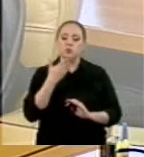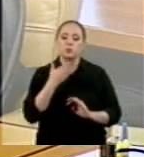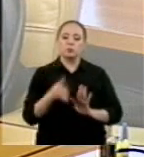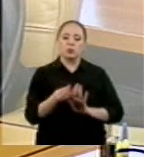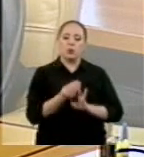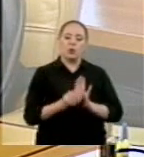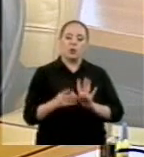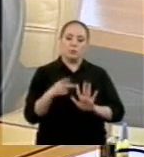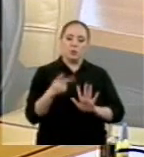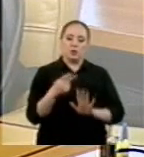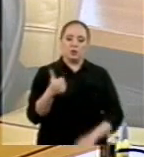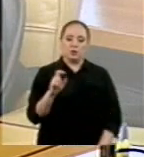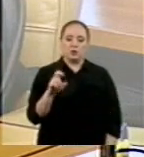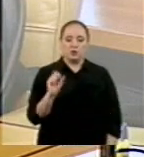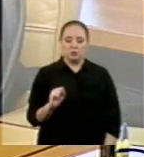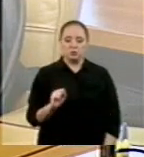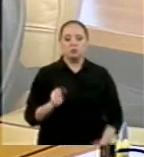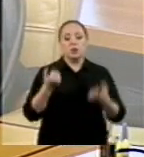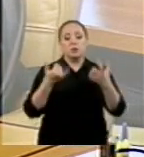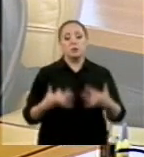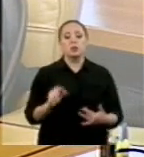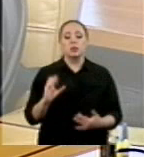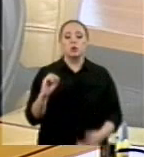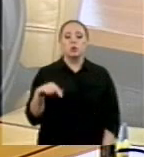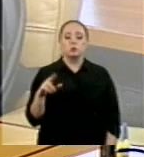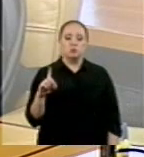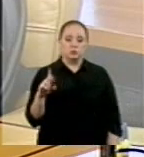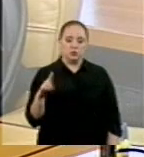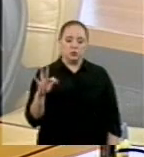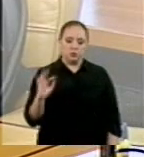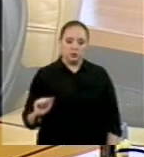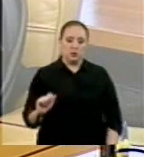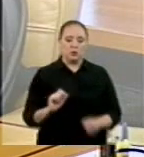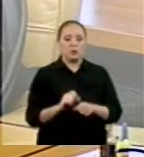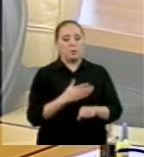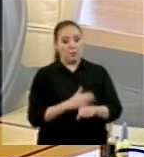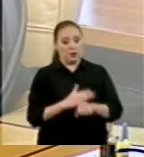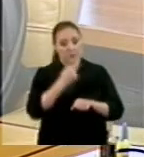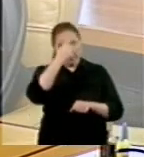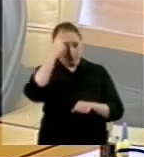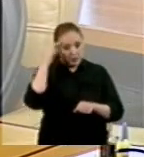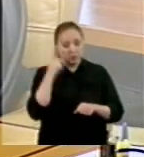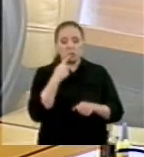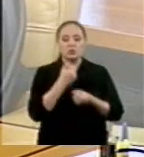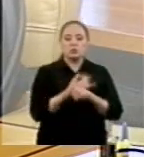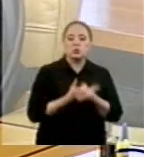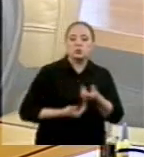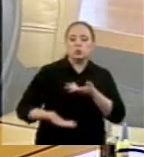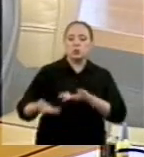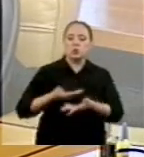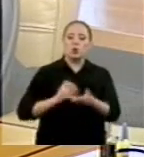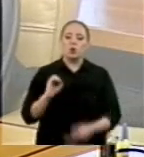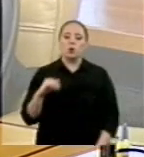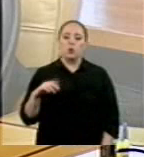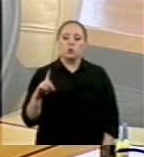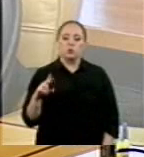na portaria 158 dizem respeito a condutas praticadas pela pessoa doadora ou condutas às quais